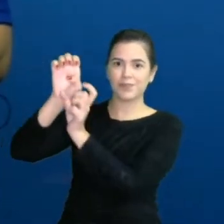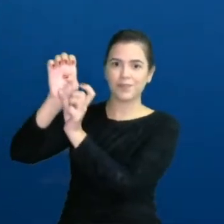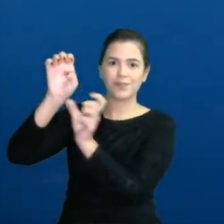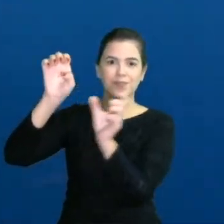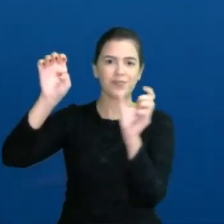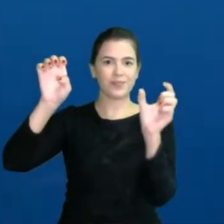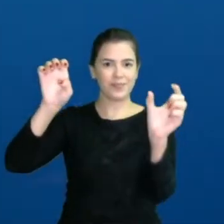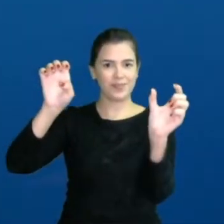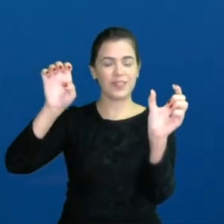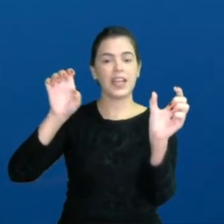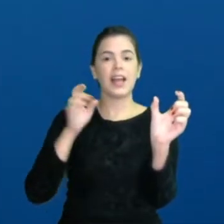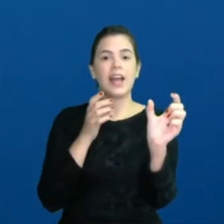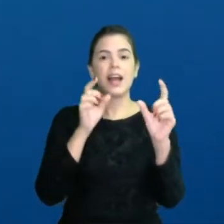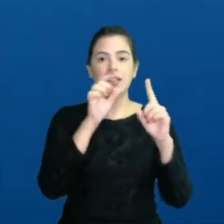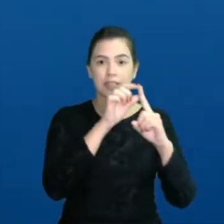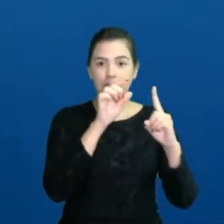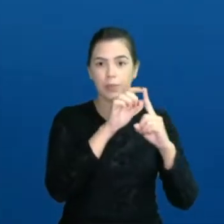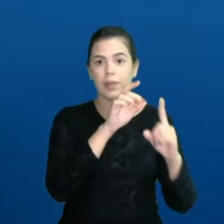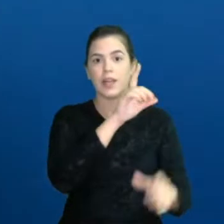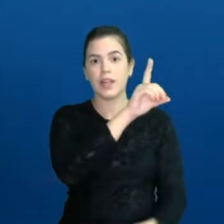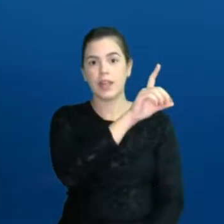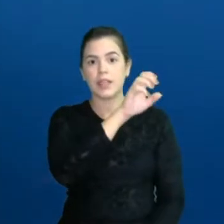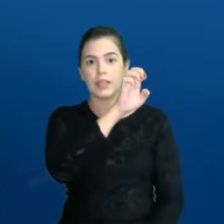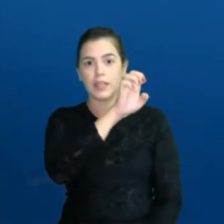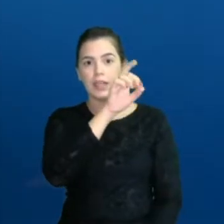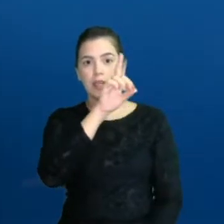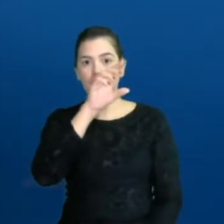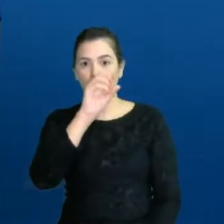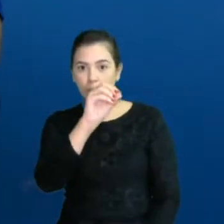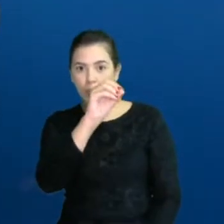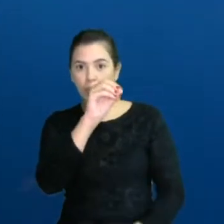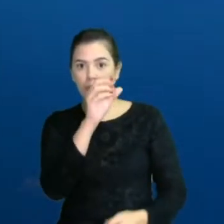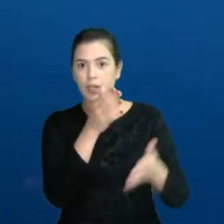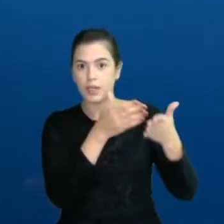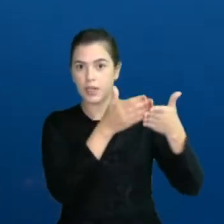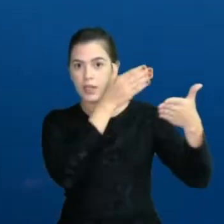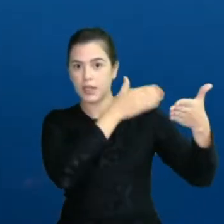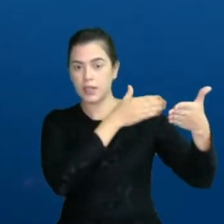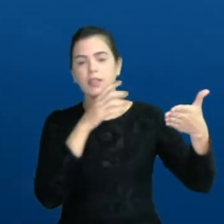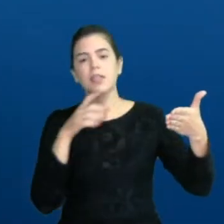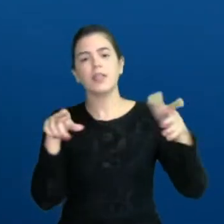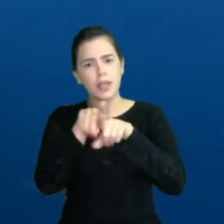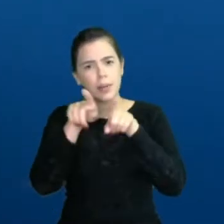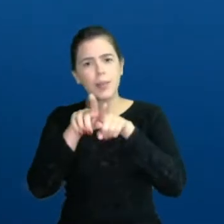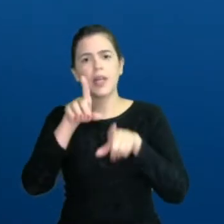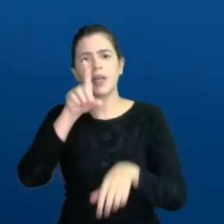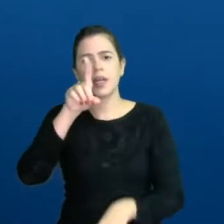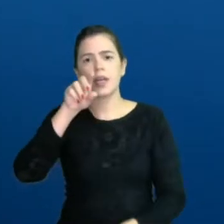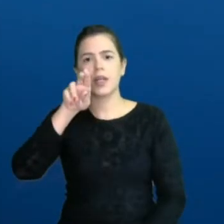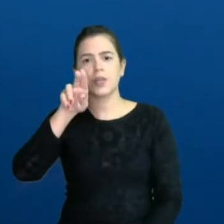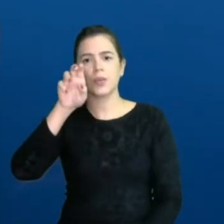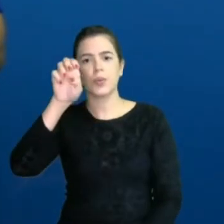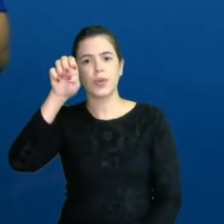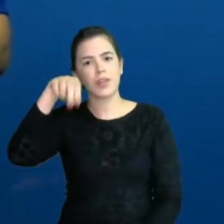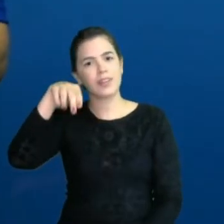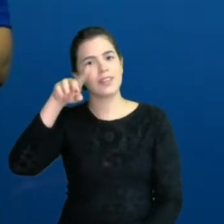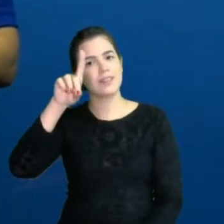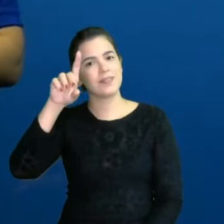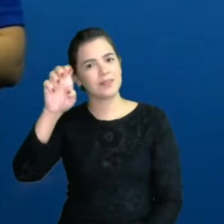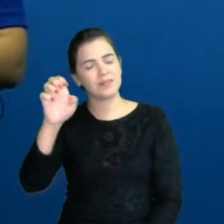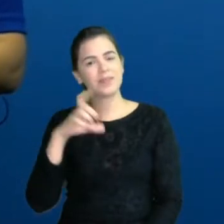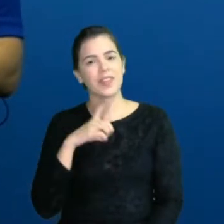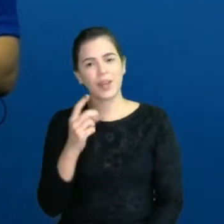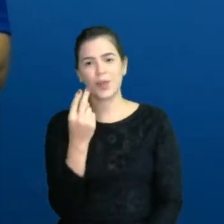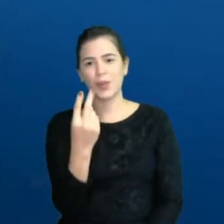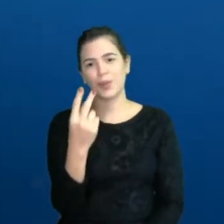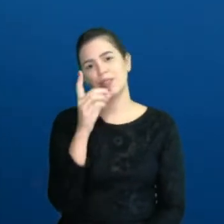assim como na palavra dedo, na palavra duende, eu tenho dois Ds, tá? Então, aqui